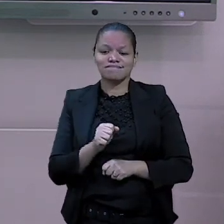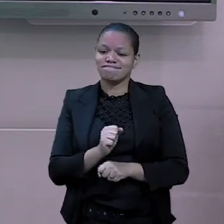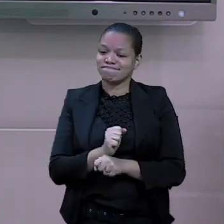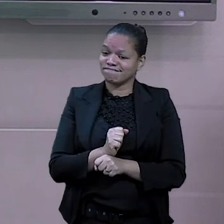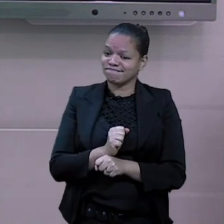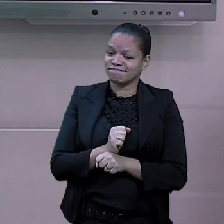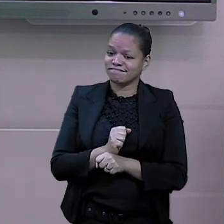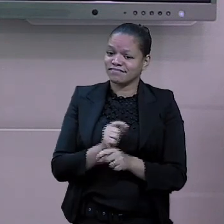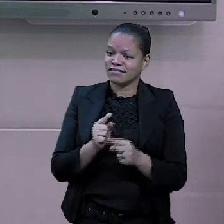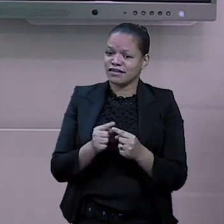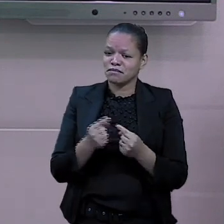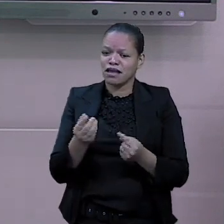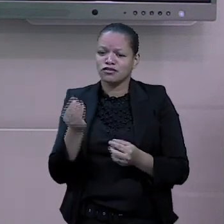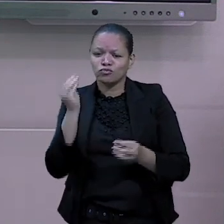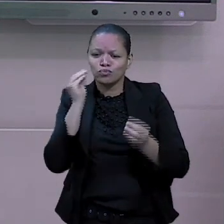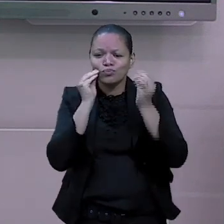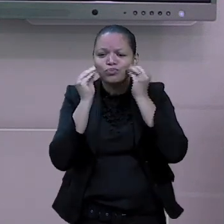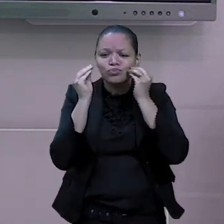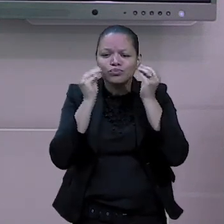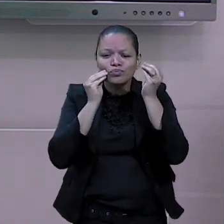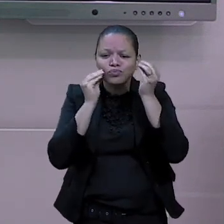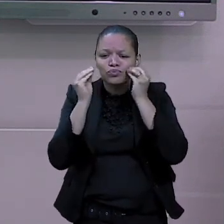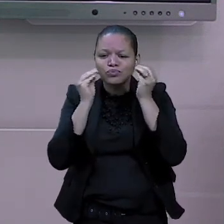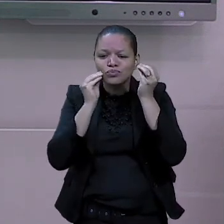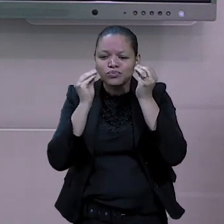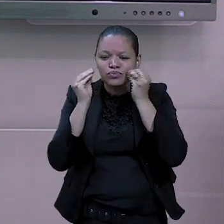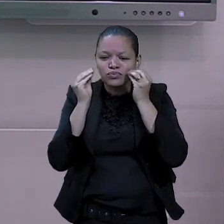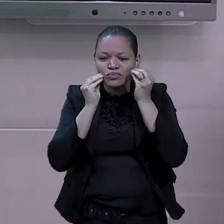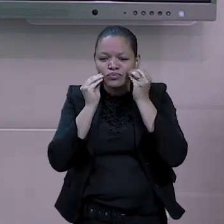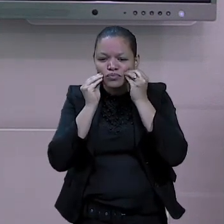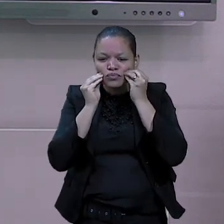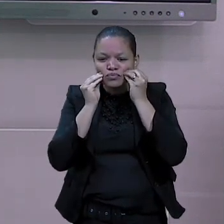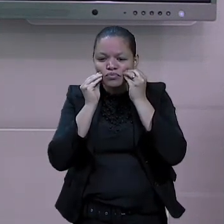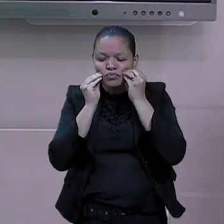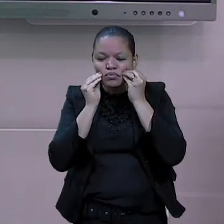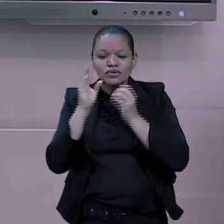posso deixar de deixar o meu beijo no coração, que